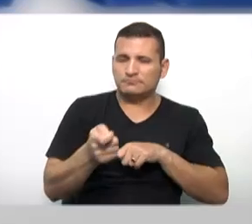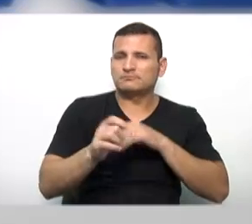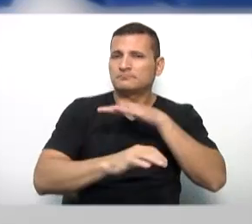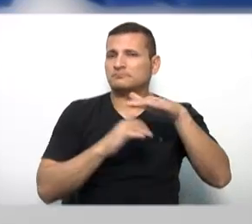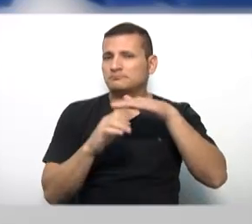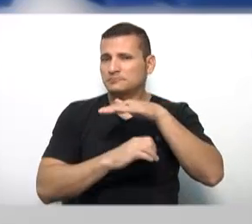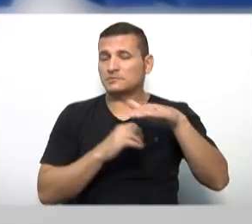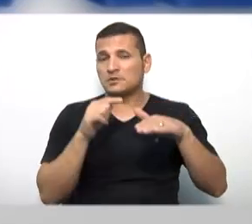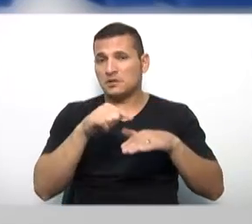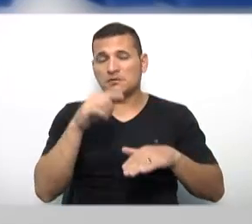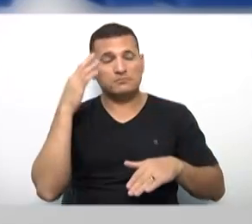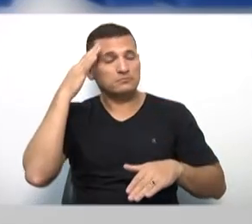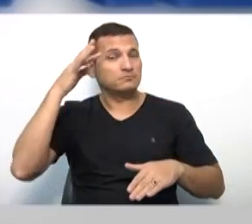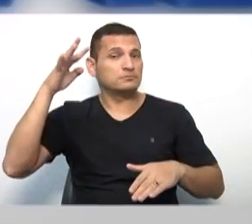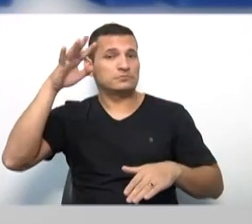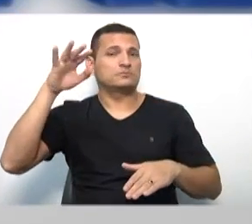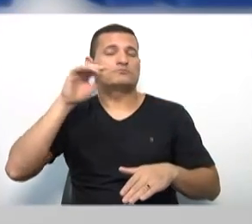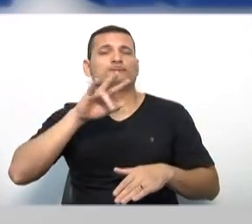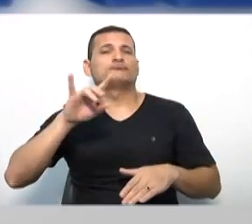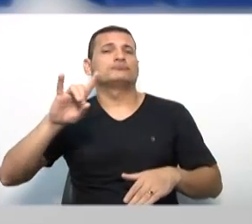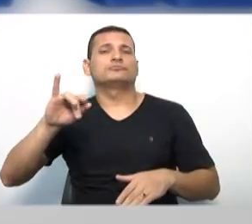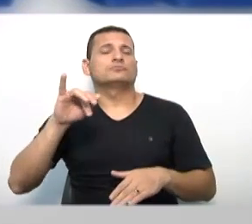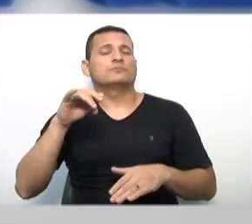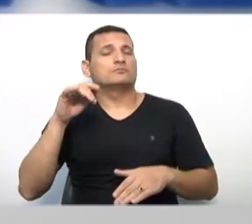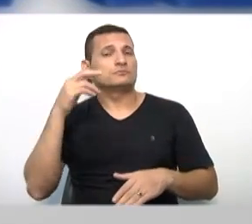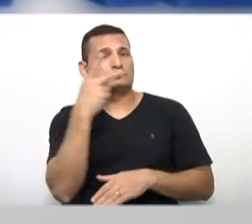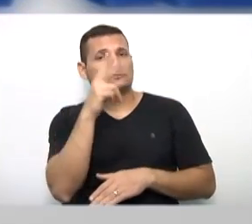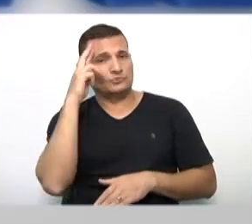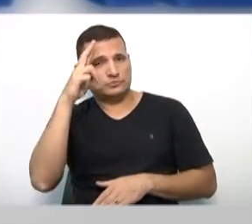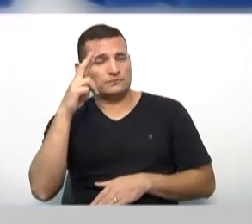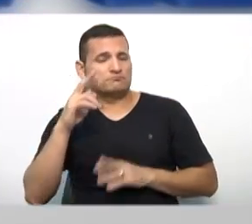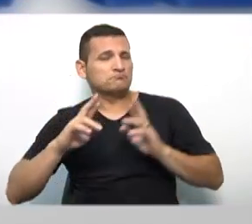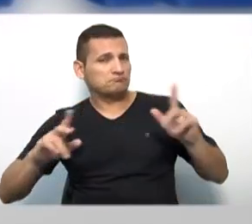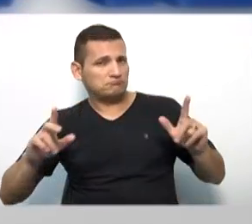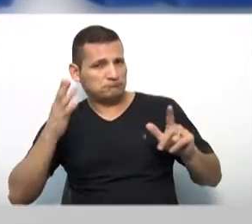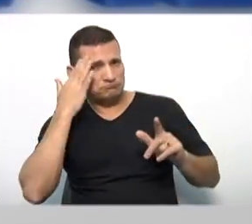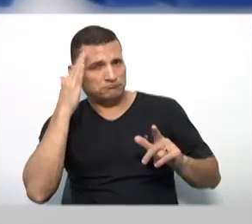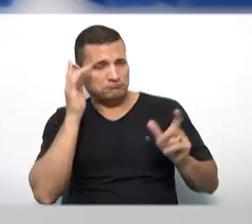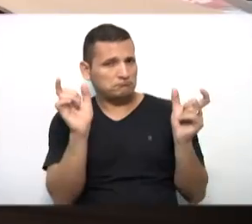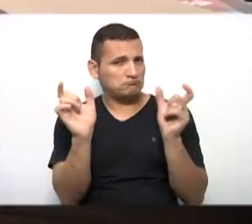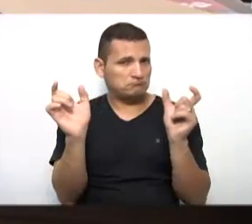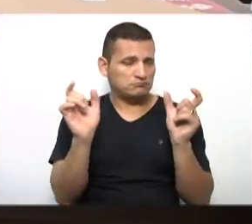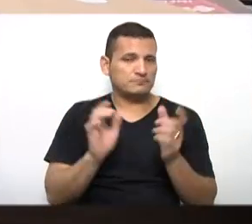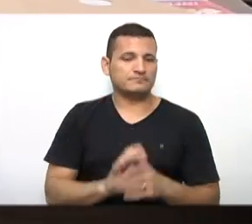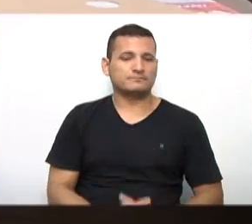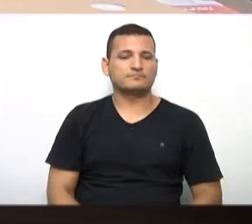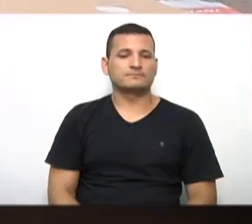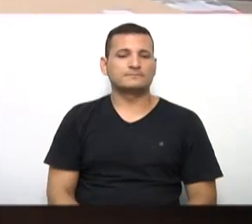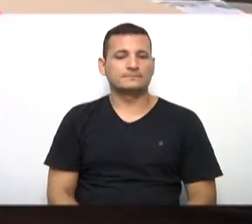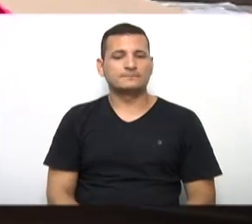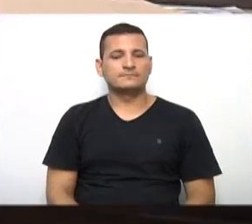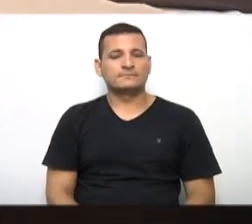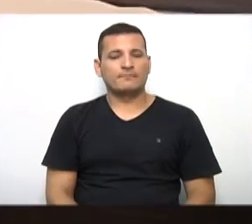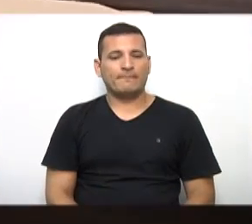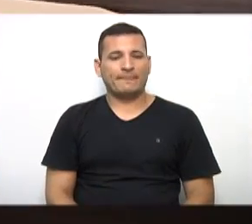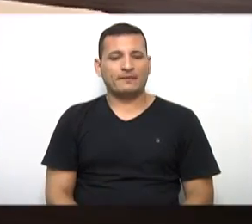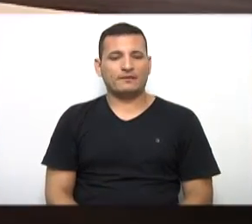um dia em que o chefe dela saberá diferenciar o poder e a autoridade.